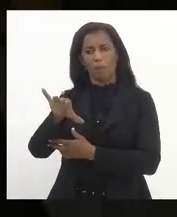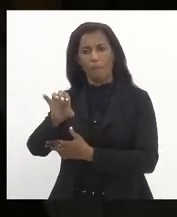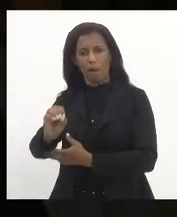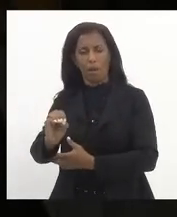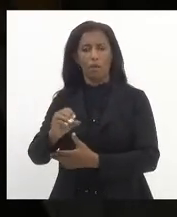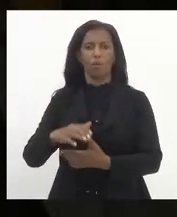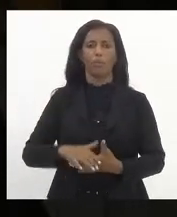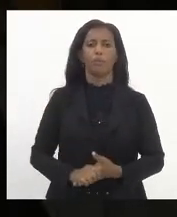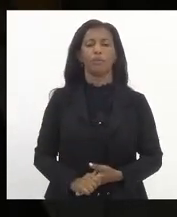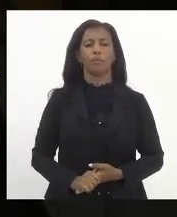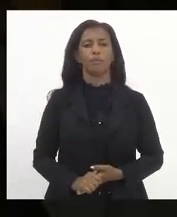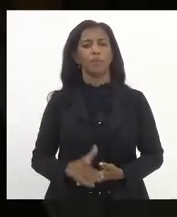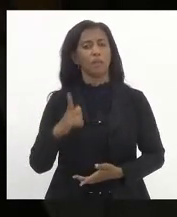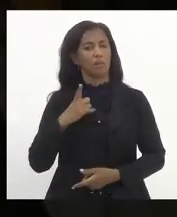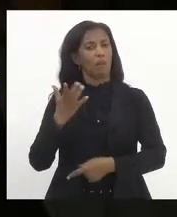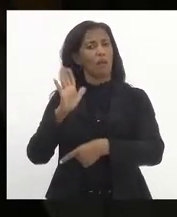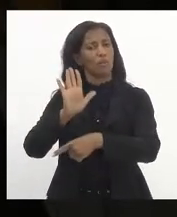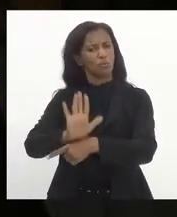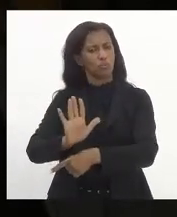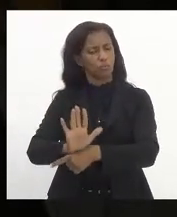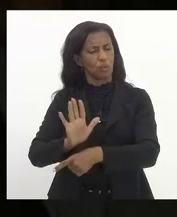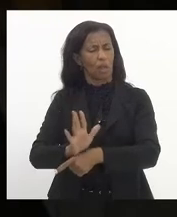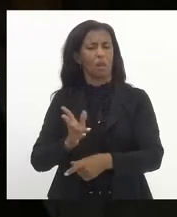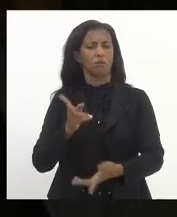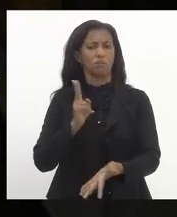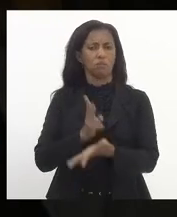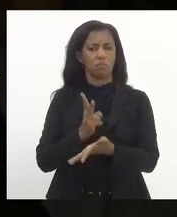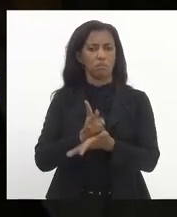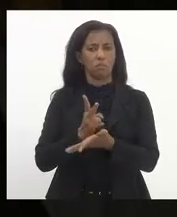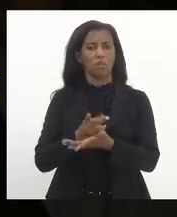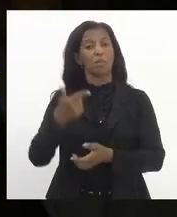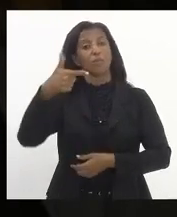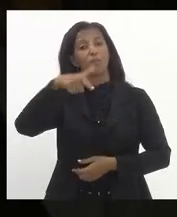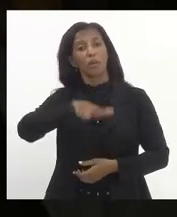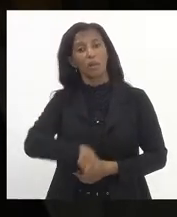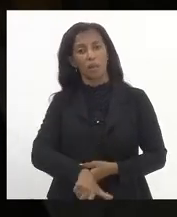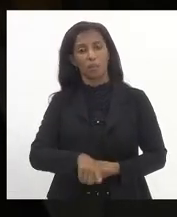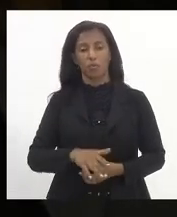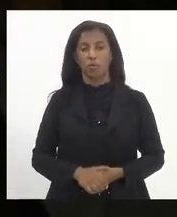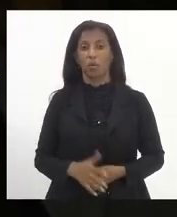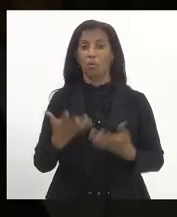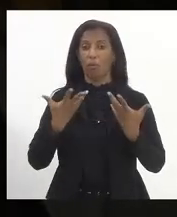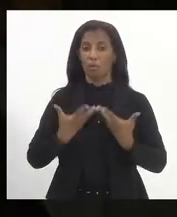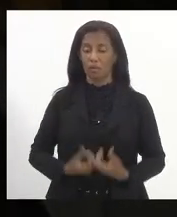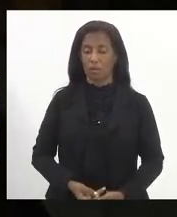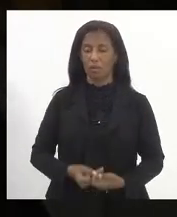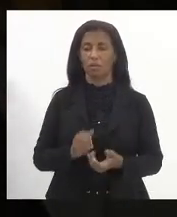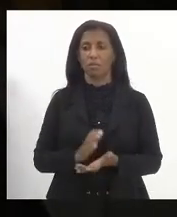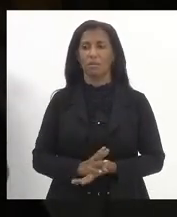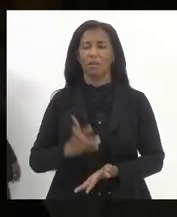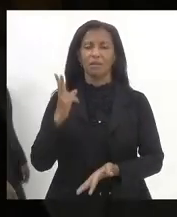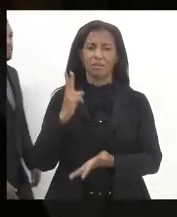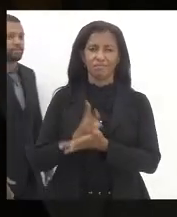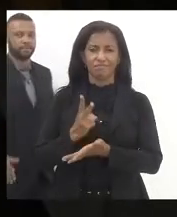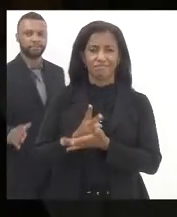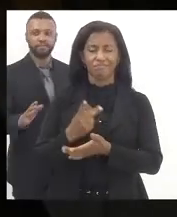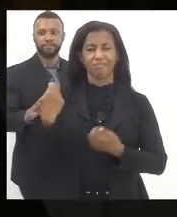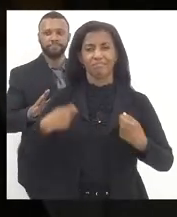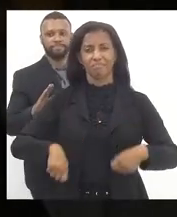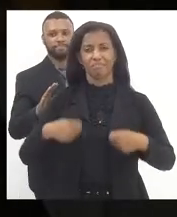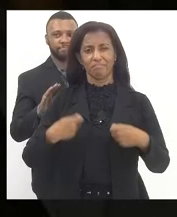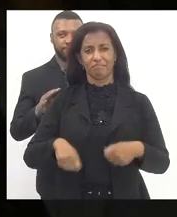enfim, que tem contribuído decisivamente. Mas eu quero repetir a exaustão. Tem sido muito importante